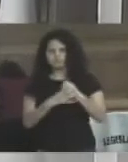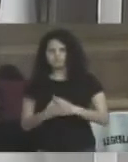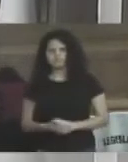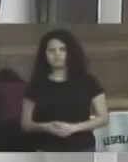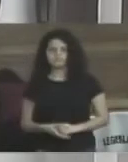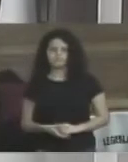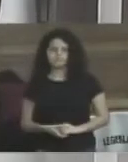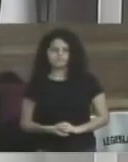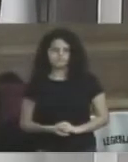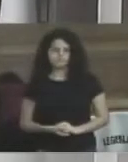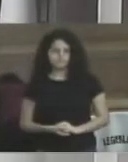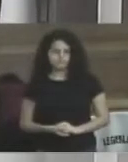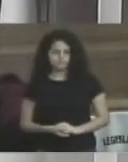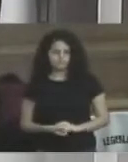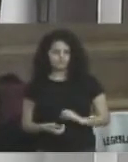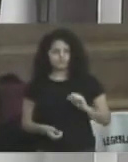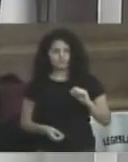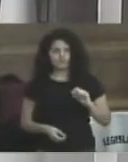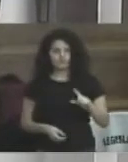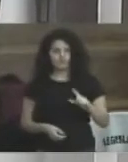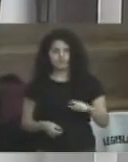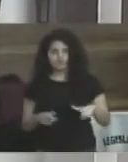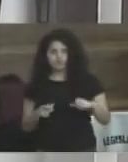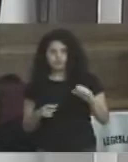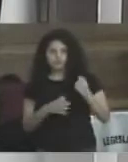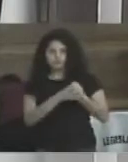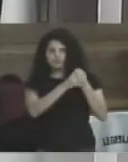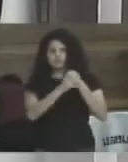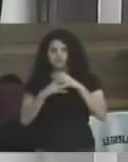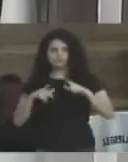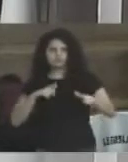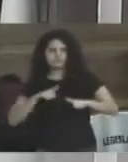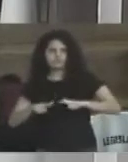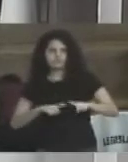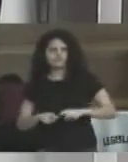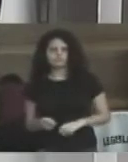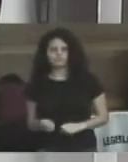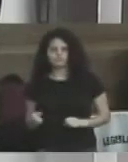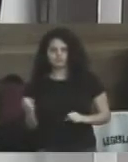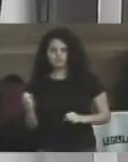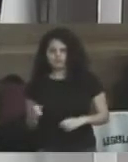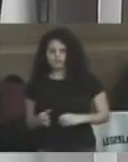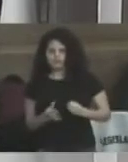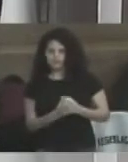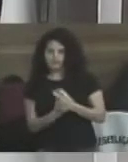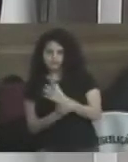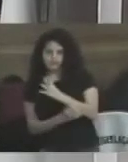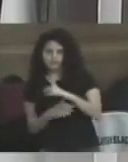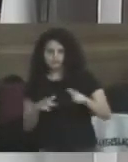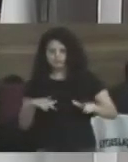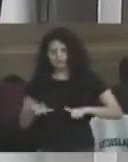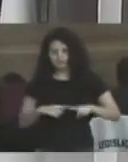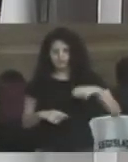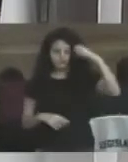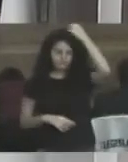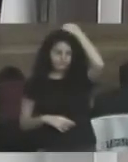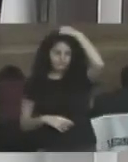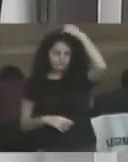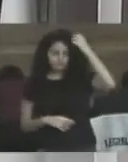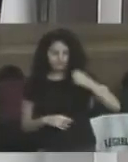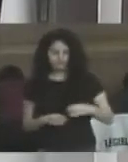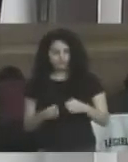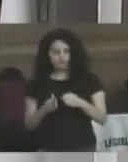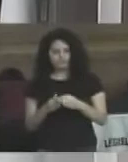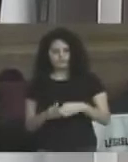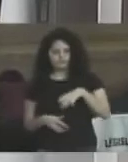levantada. A única bandeira lá é do trabalhador, é da geração de emprego na nossa cidade. Então, eu peço à população de Angra